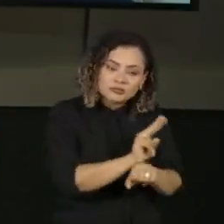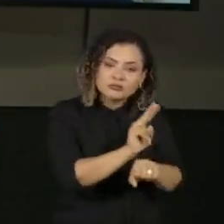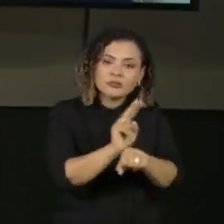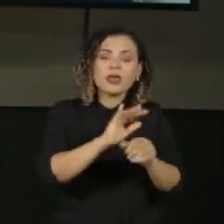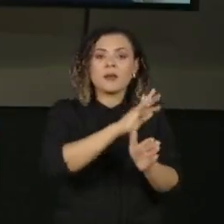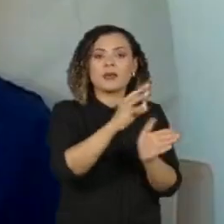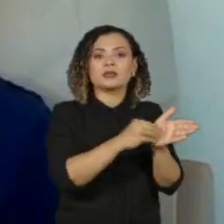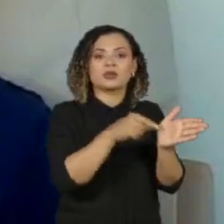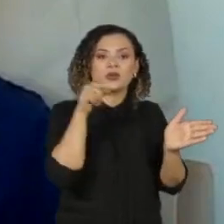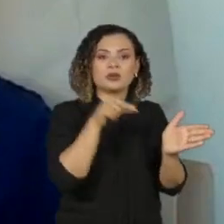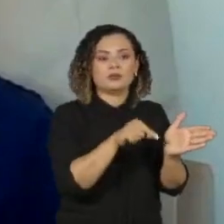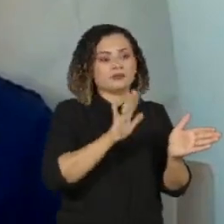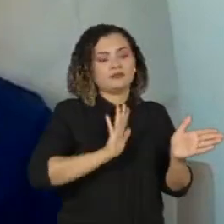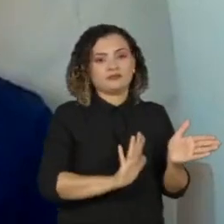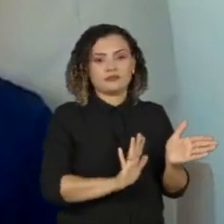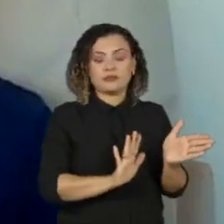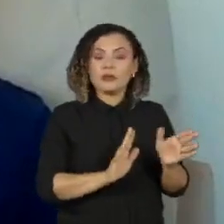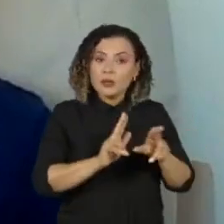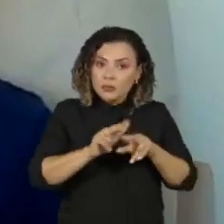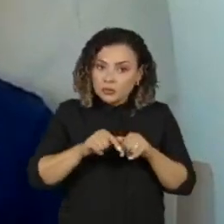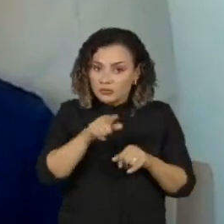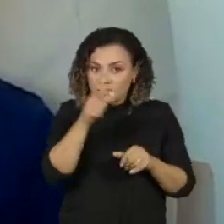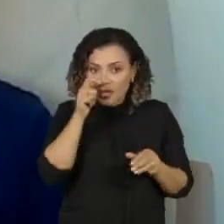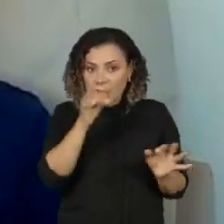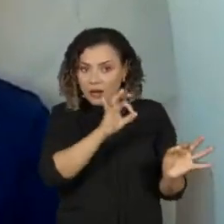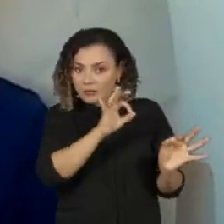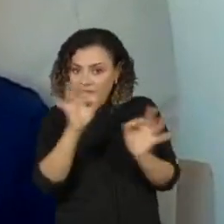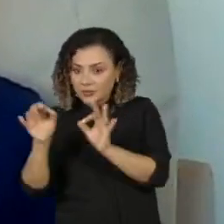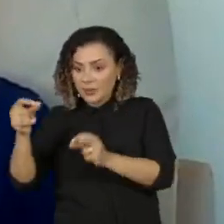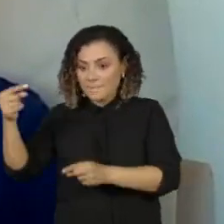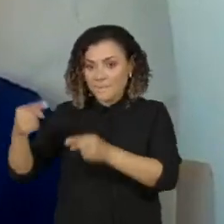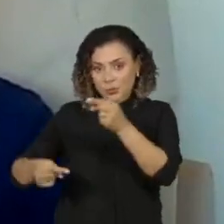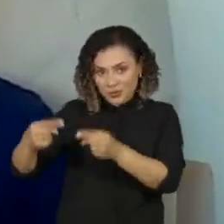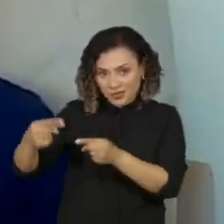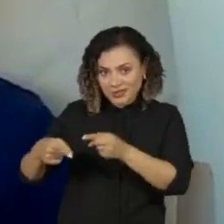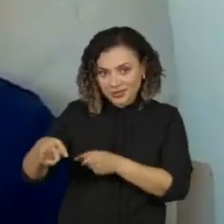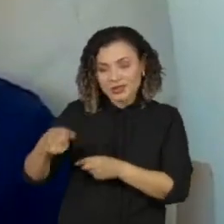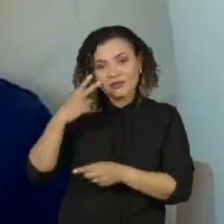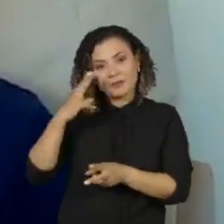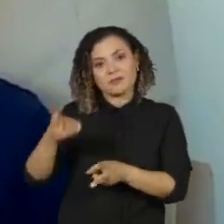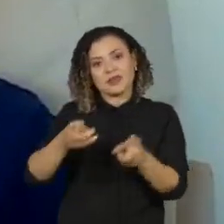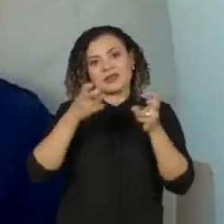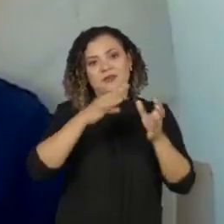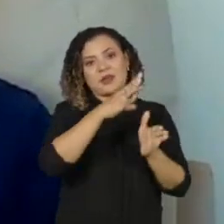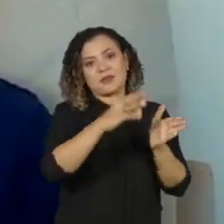cumpra o seu papel. Se as pessoas acompanharem o que acontece na política, elas vão acompanhar o que acontece na Amazônia, com certeza.